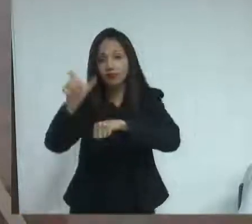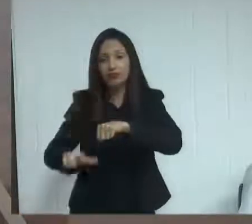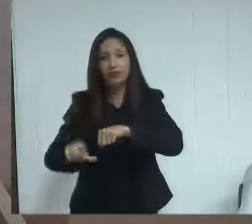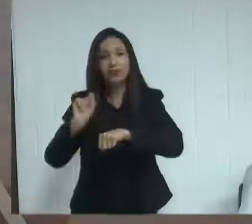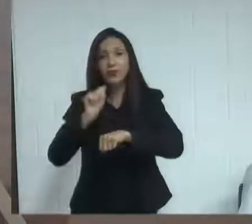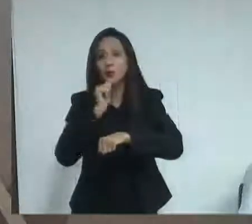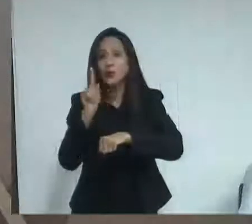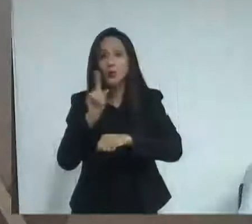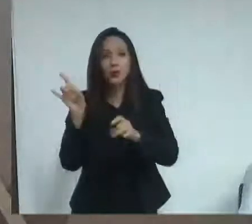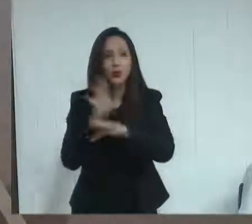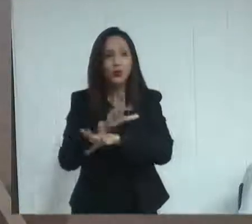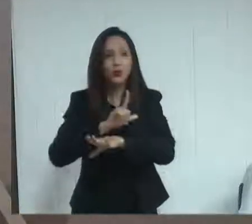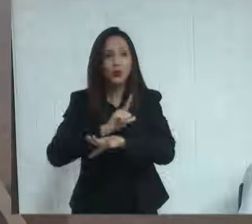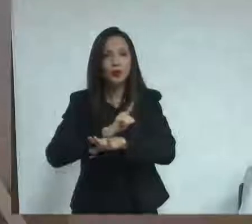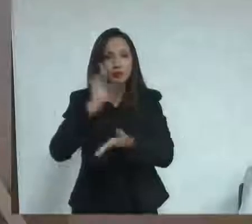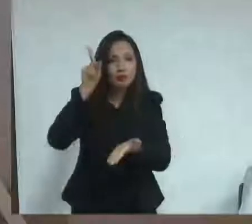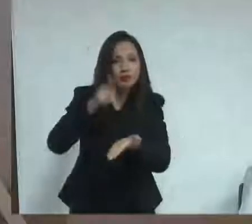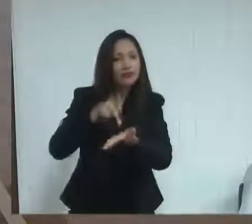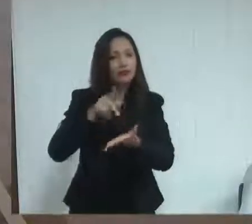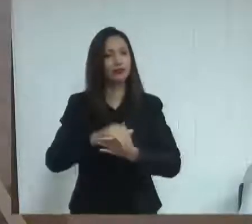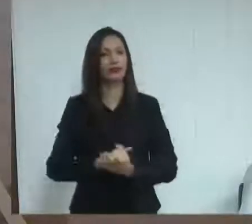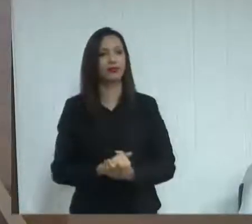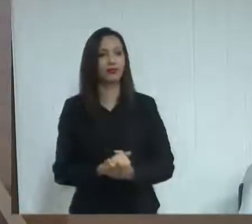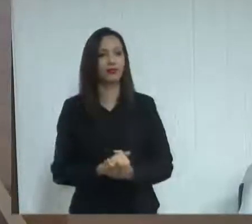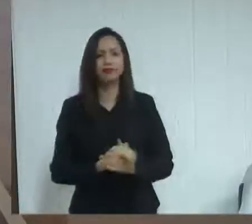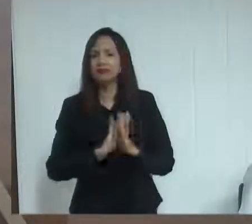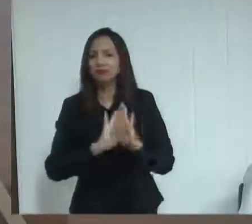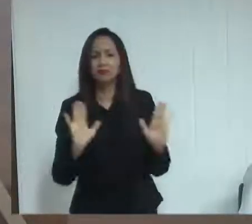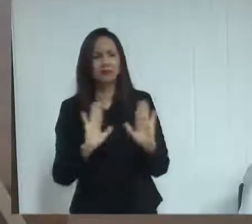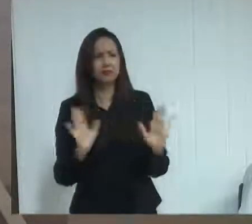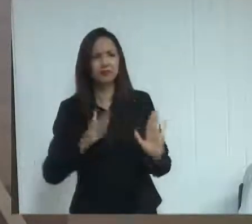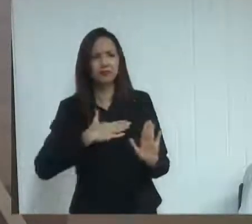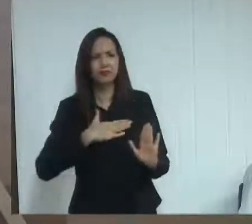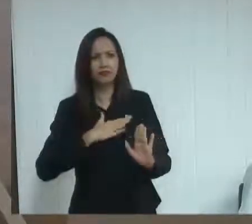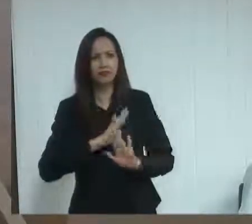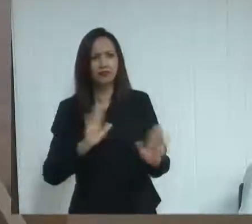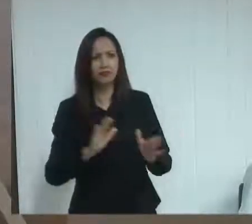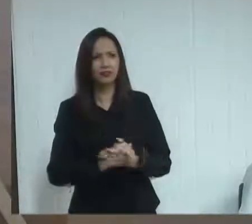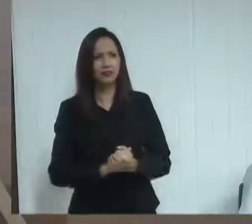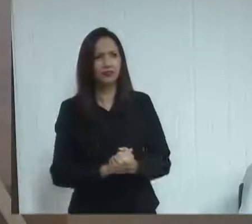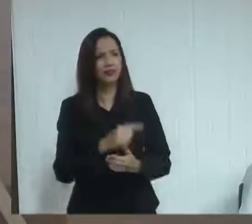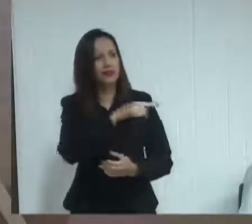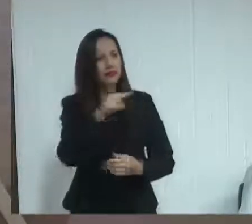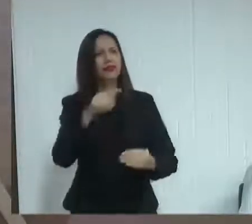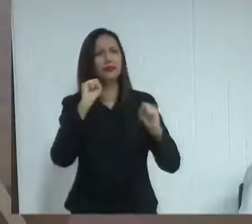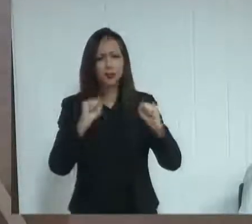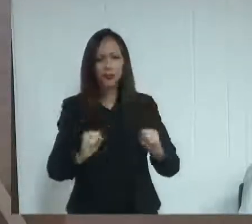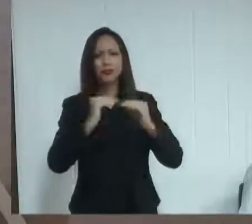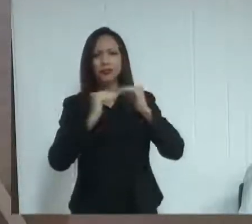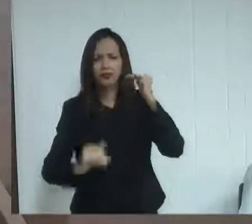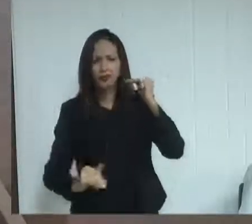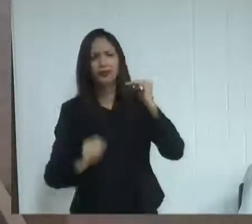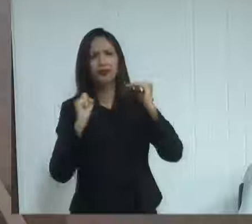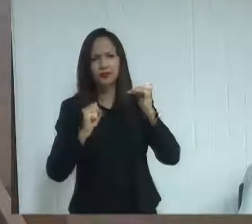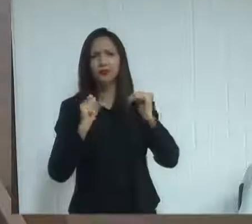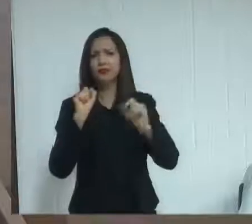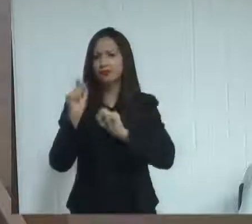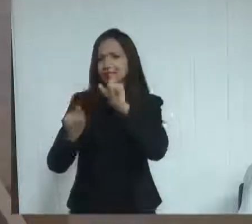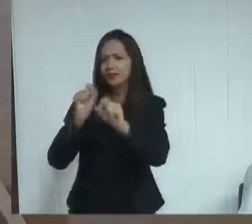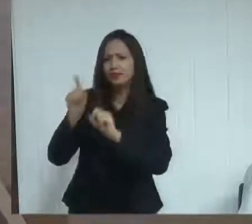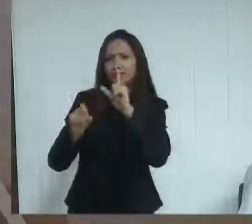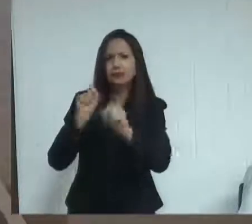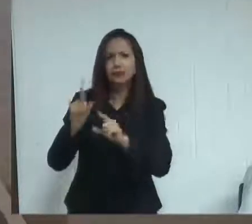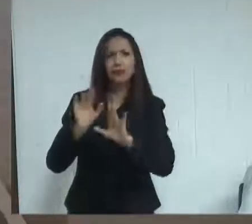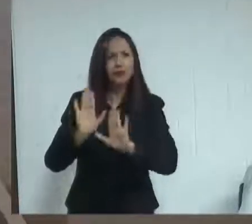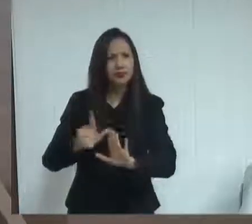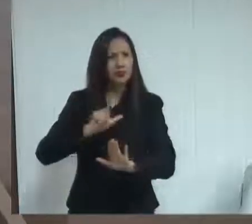seja exatamente a realidade. Só isso, só essa questão. A pessoa pode discordar, pode criticar, mas que o